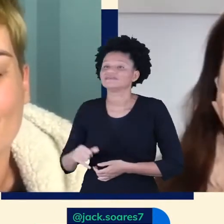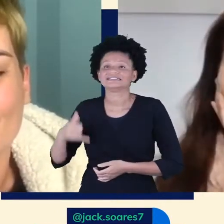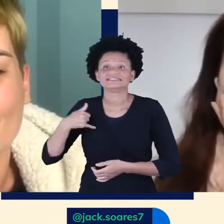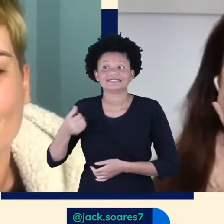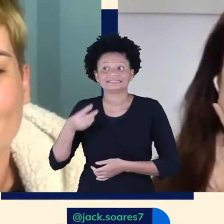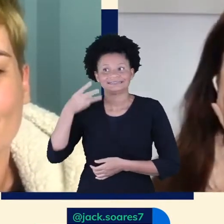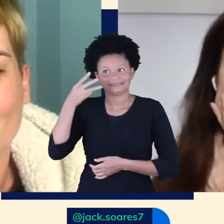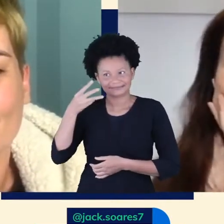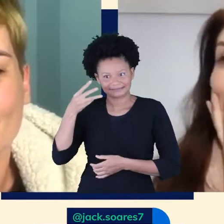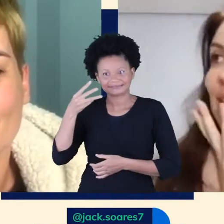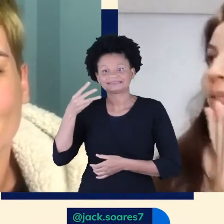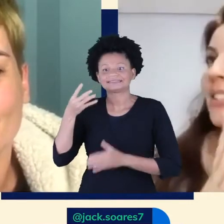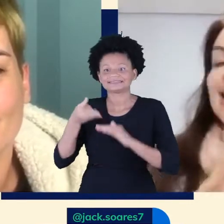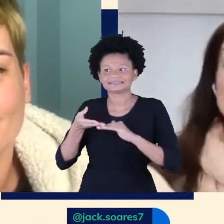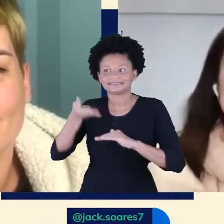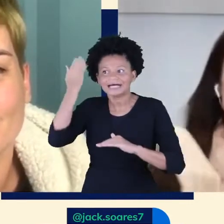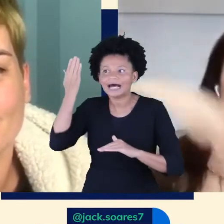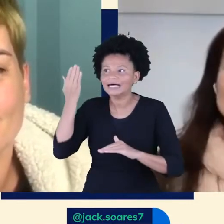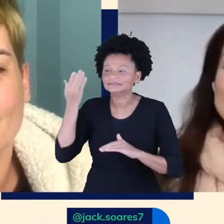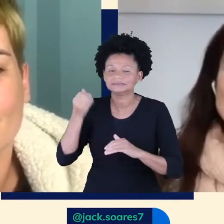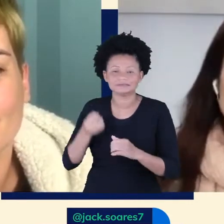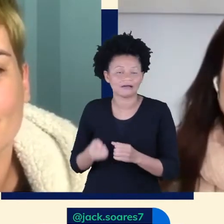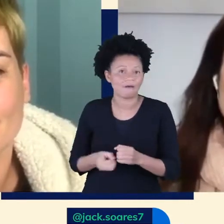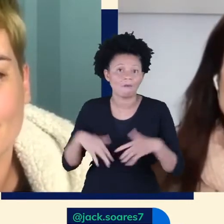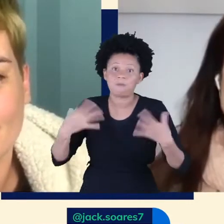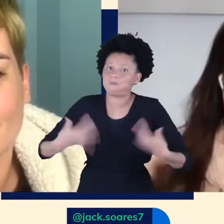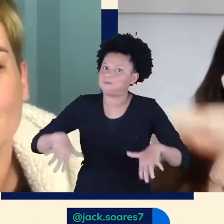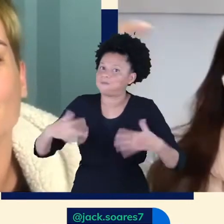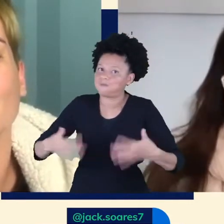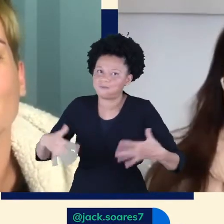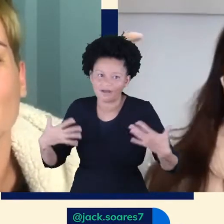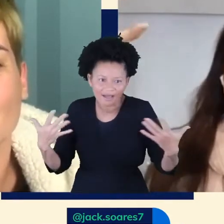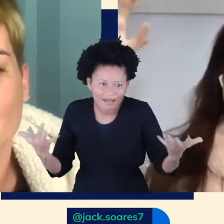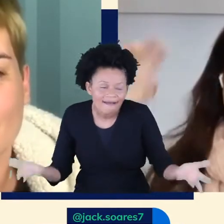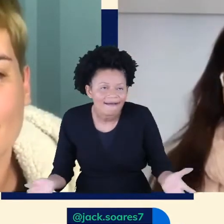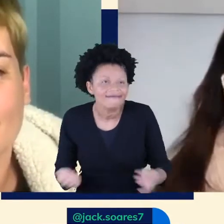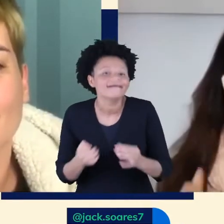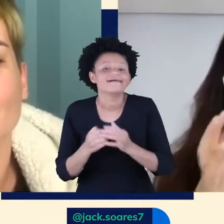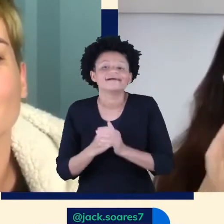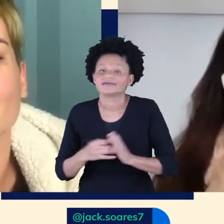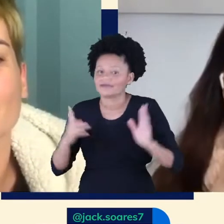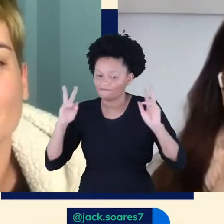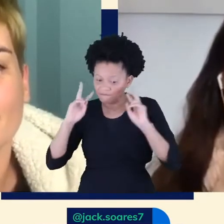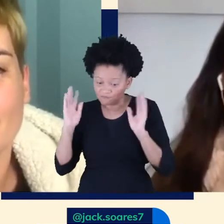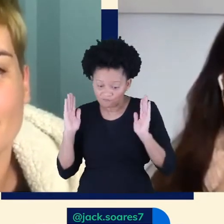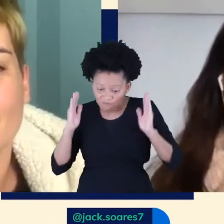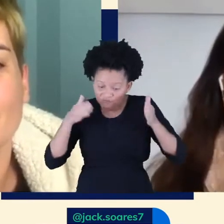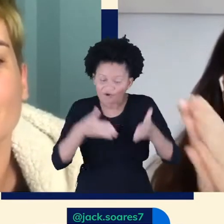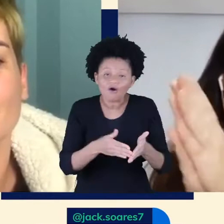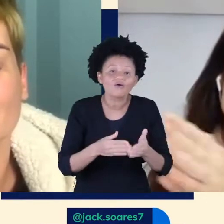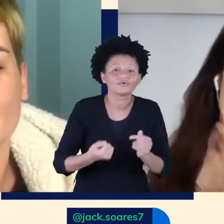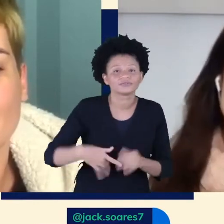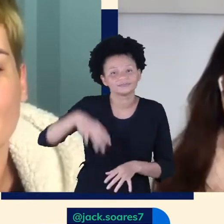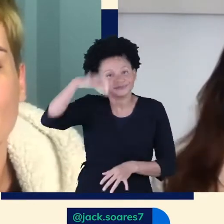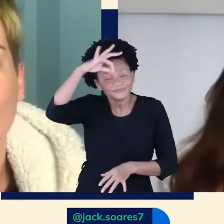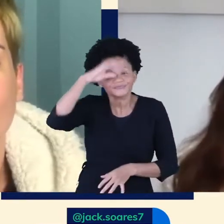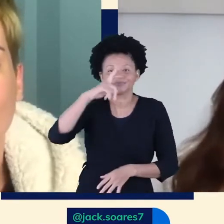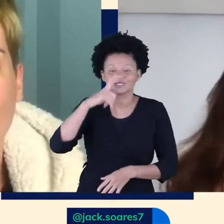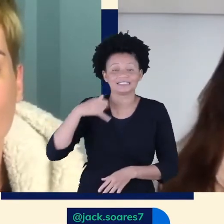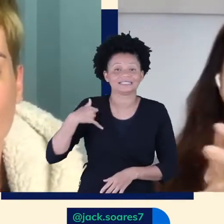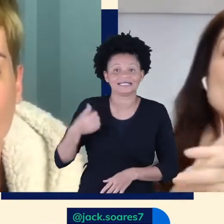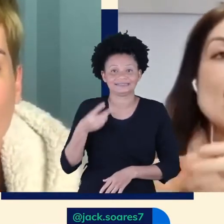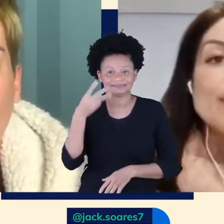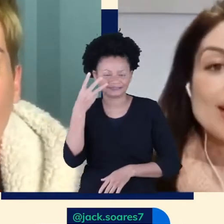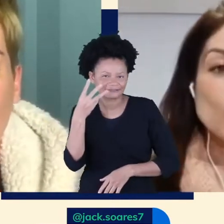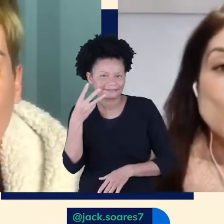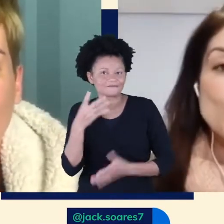descobertas das crianças ficam assim, dão uma potencializada. E agora se volta assim para o órgão genital. Ali, a partir dos 3 anos, que